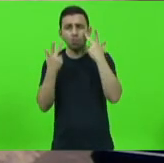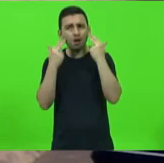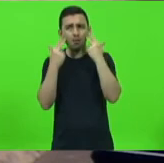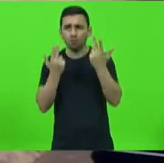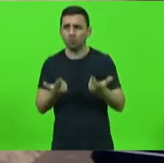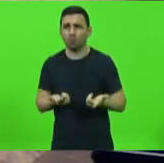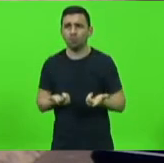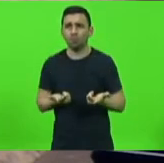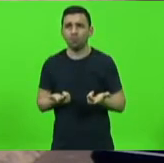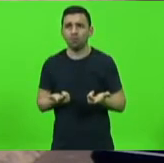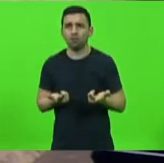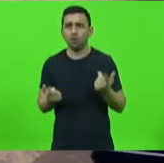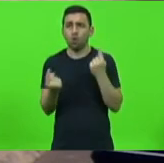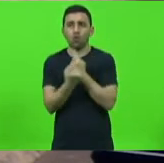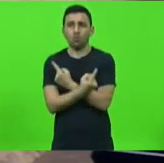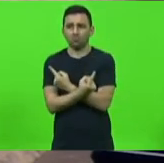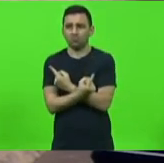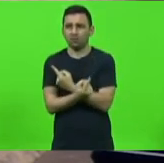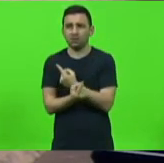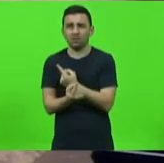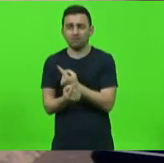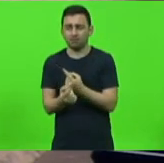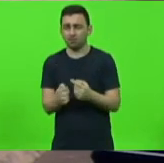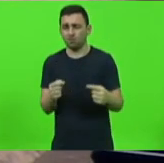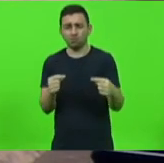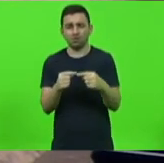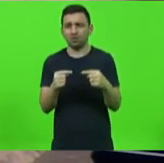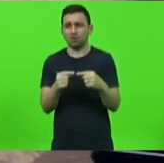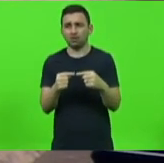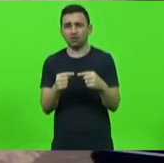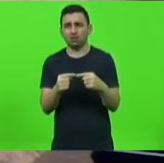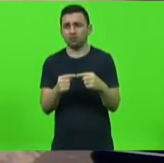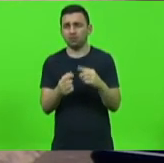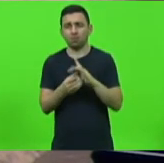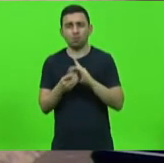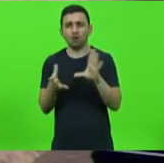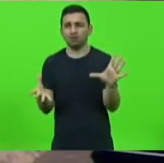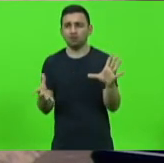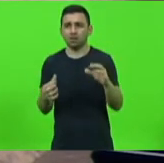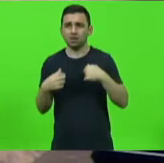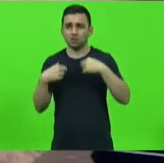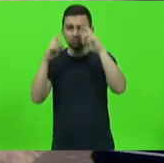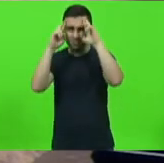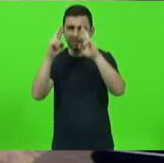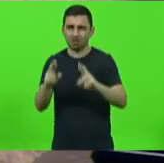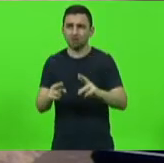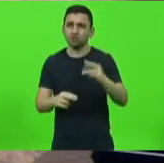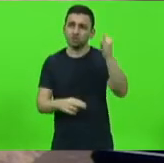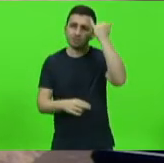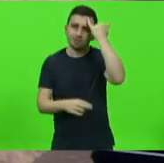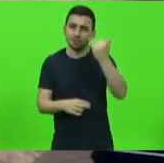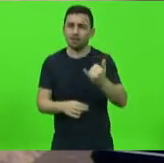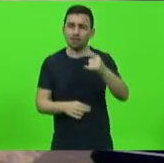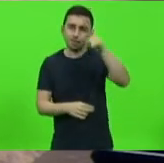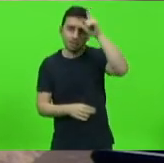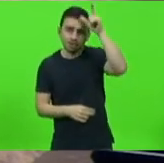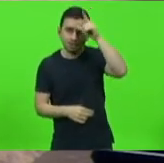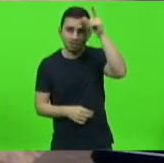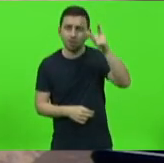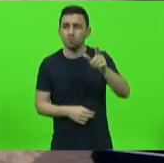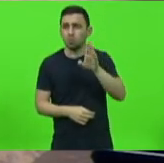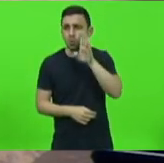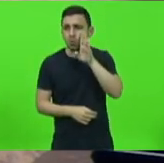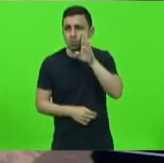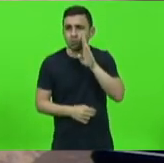o contraditório é parte da democracia. Eu respeito a opinião do Gessé, do Sargento Lima, do Bruno,